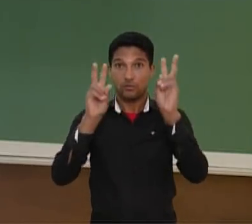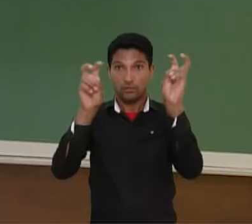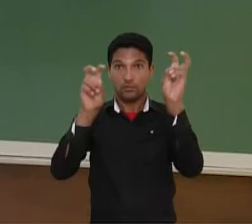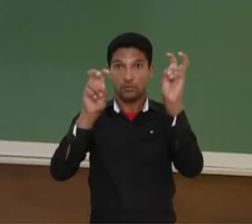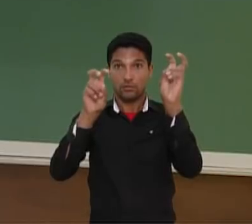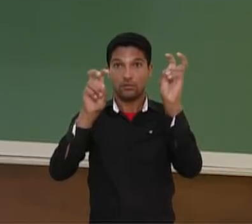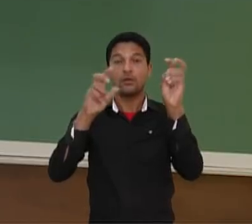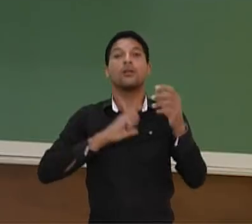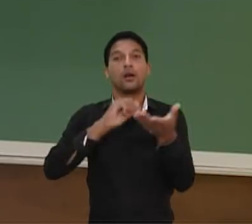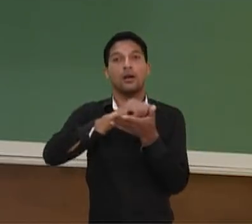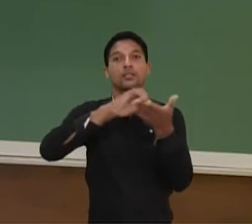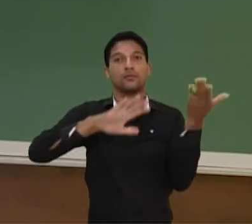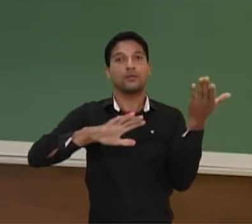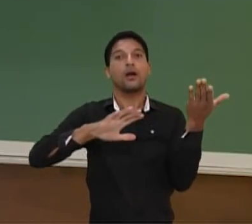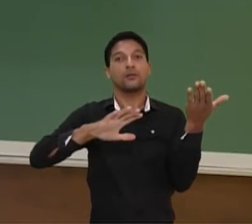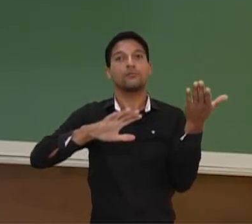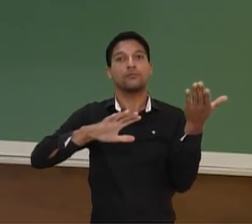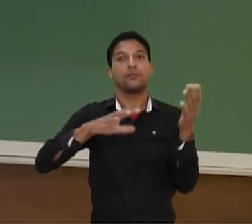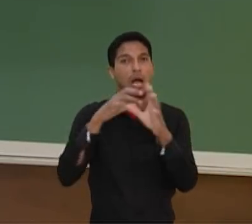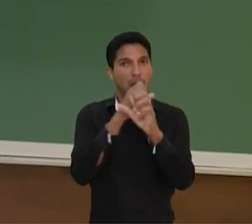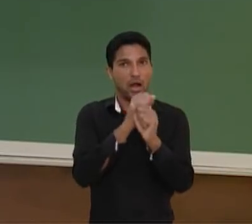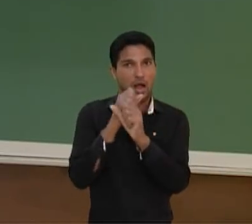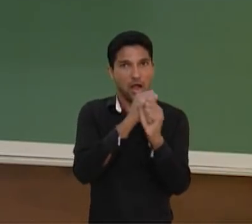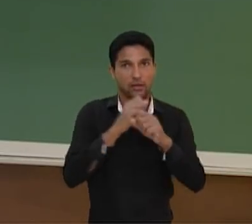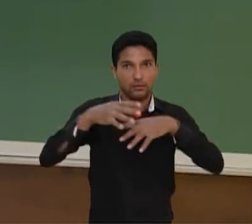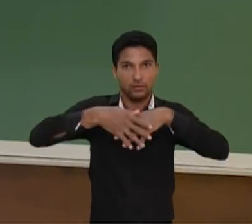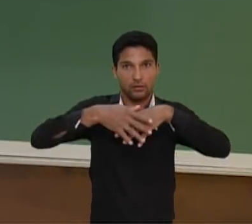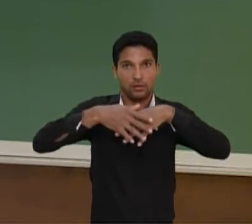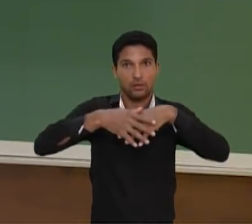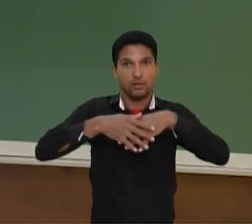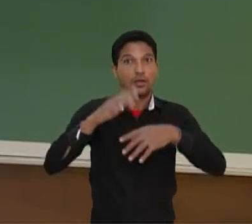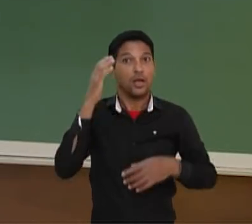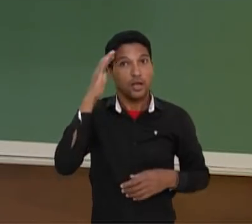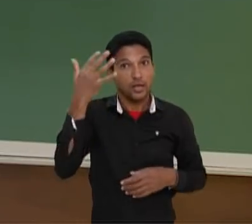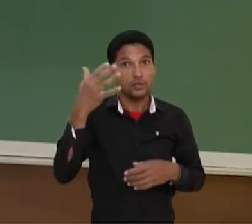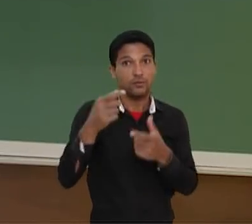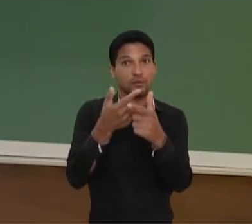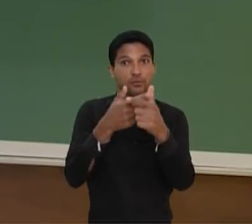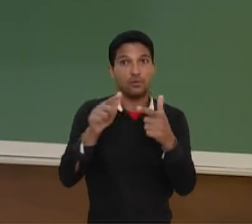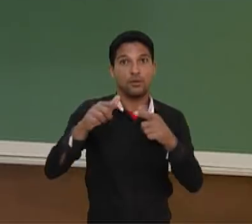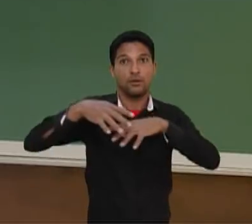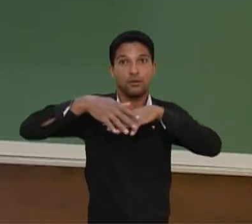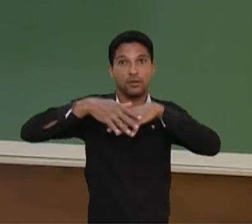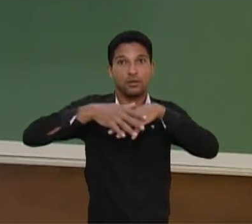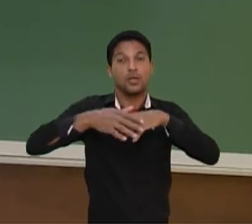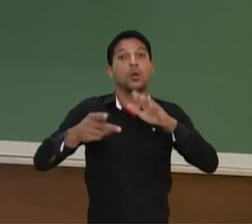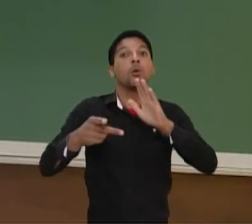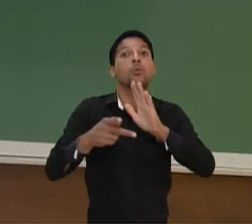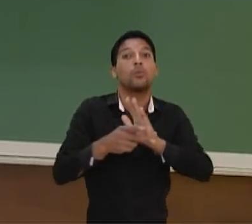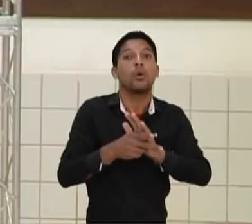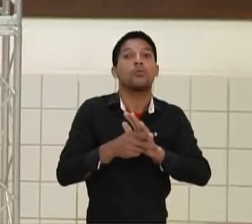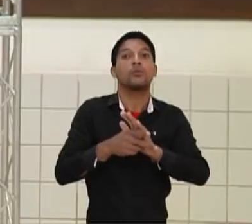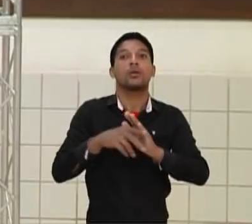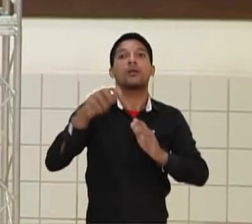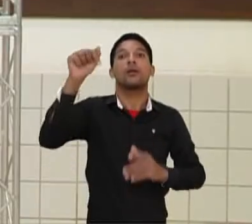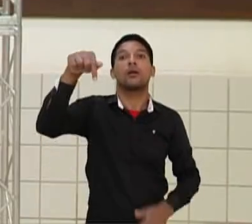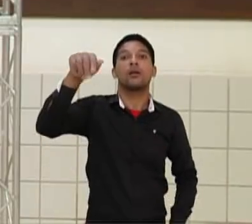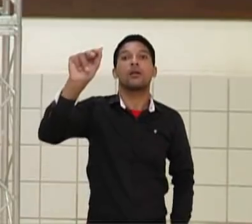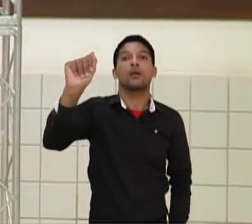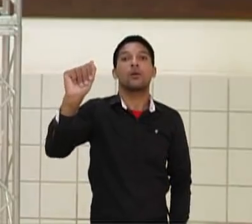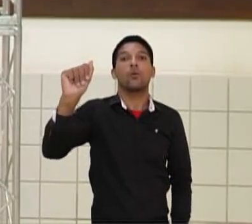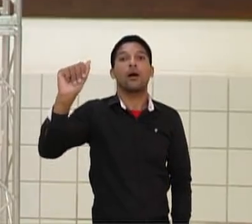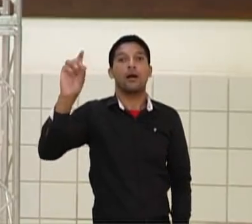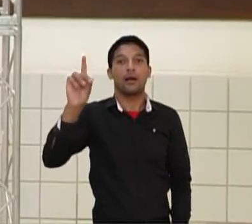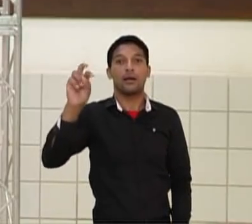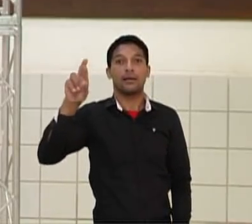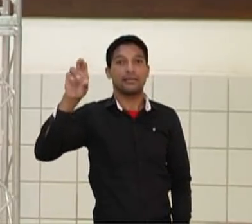nós vamos fazer alguns exercícios e resolver algumas situações, problemas, envolvendo todos esses conteúdos de quadrilátero que nós vimos. Então, a gente